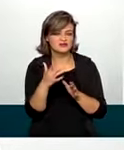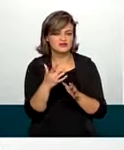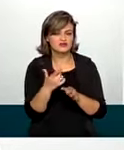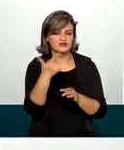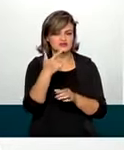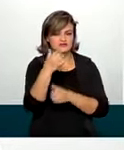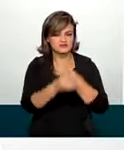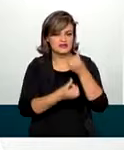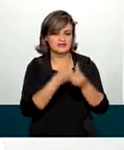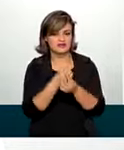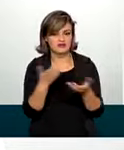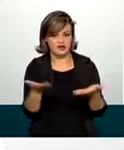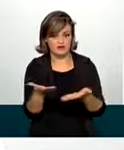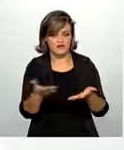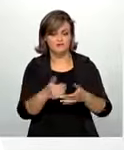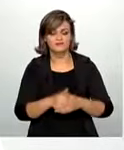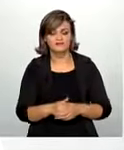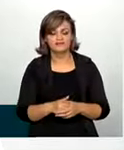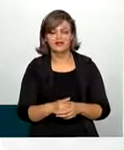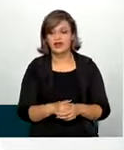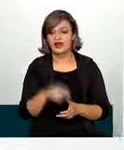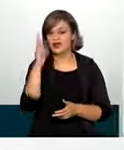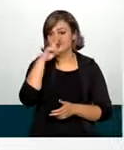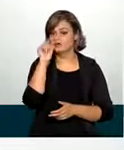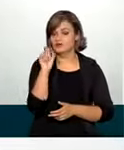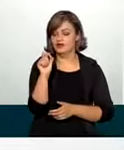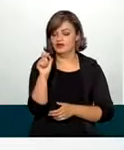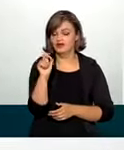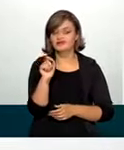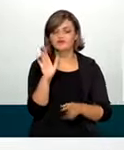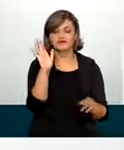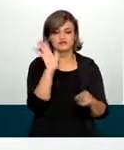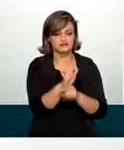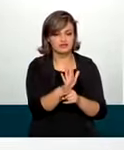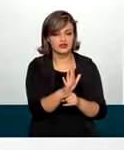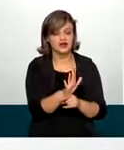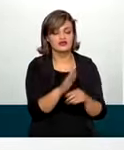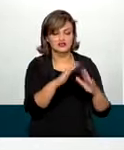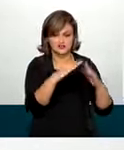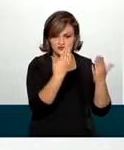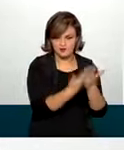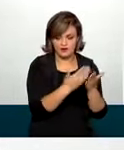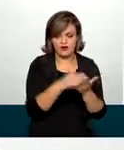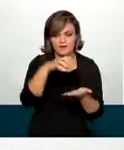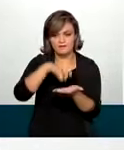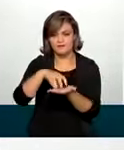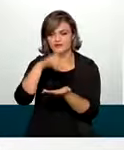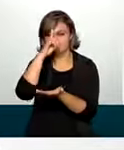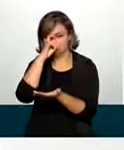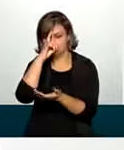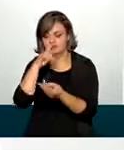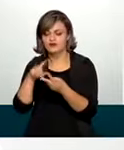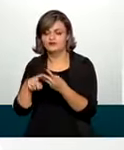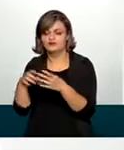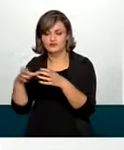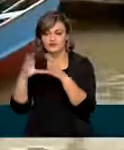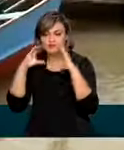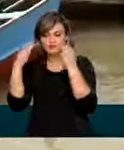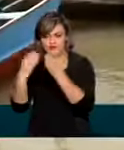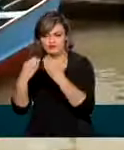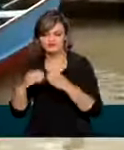de 2021. Vale lembrar que serão atendidas também escolas, postos de saúde e centros